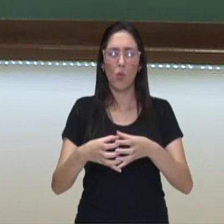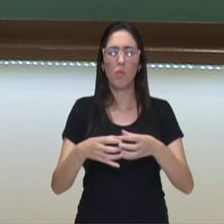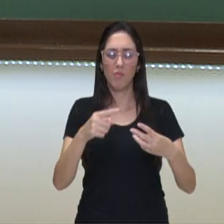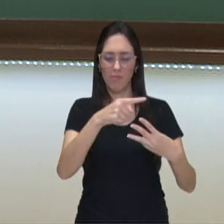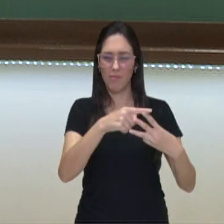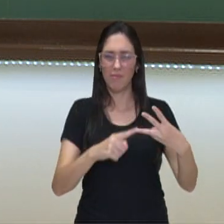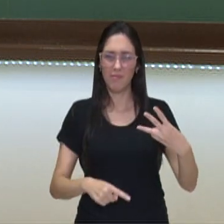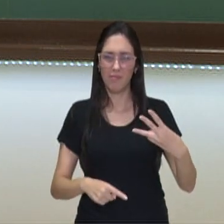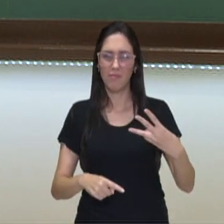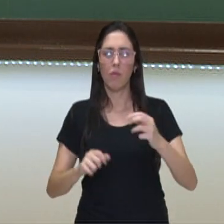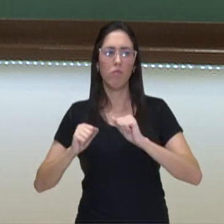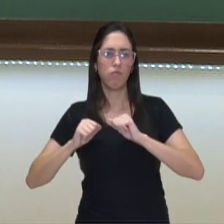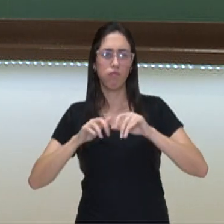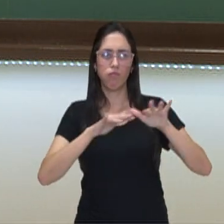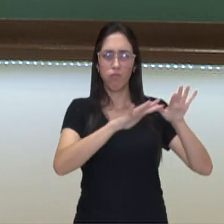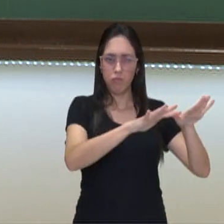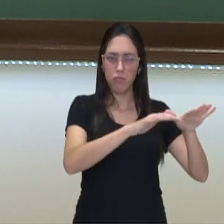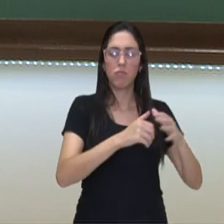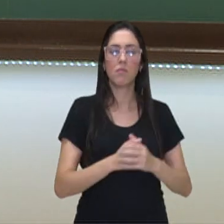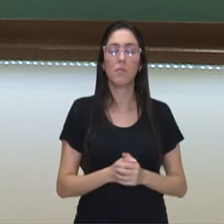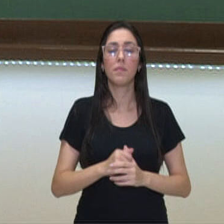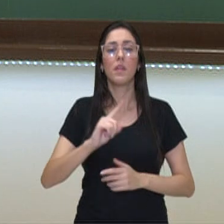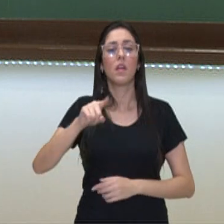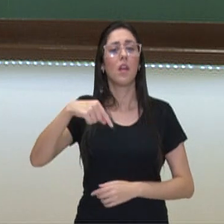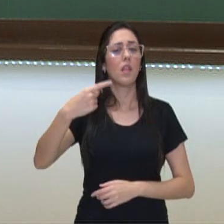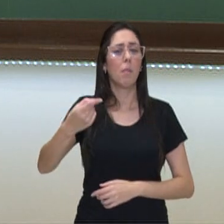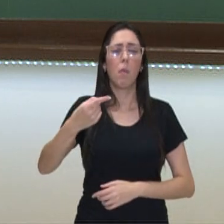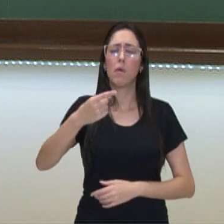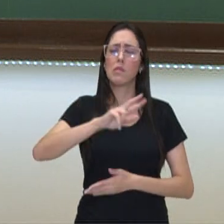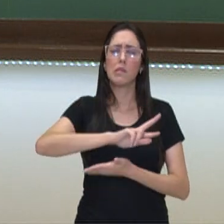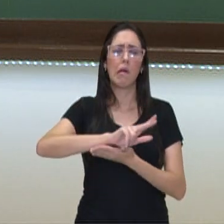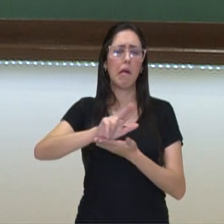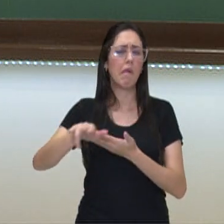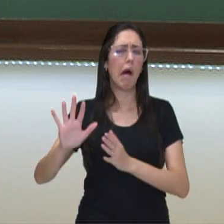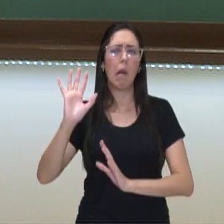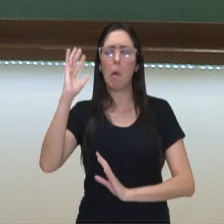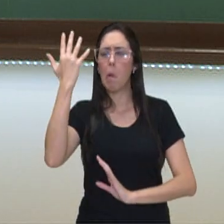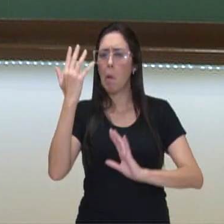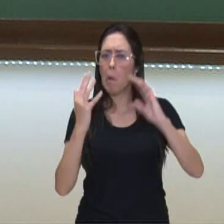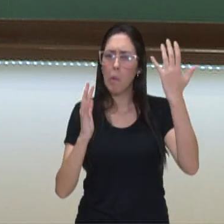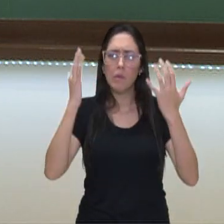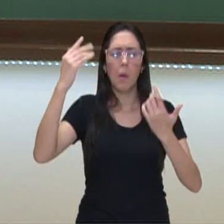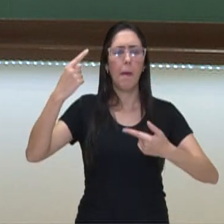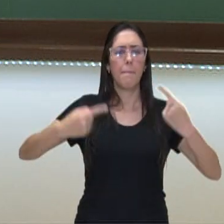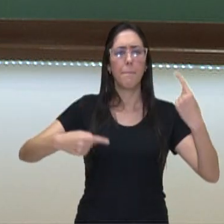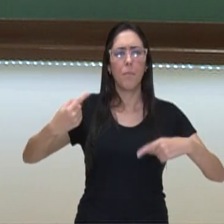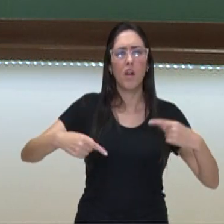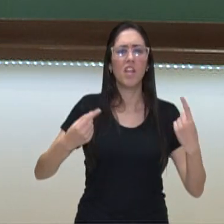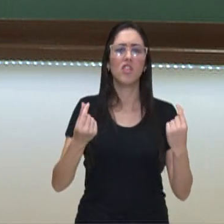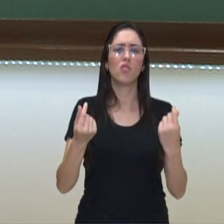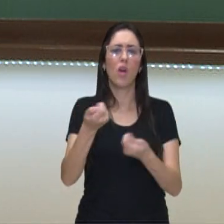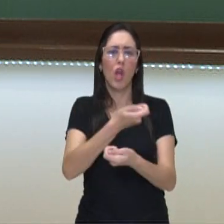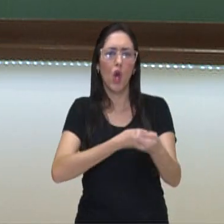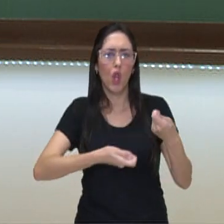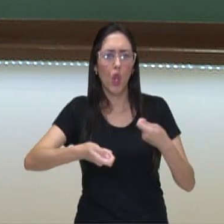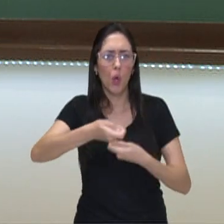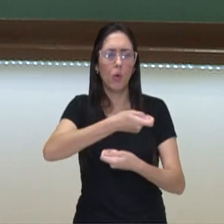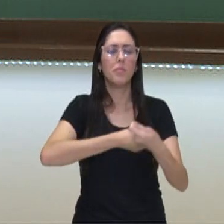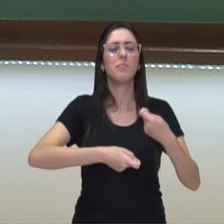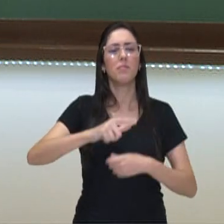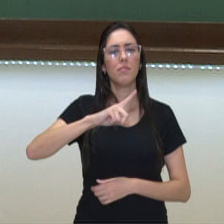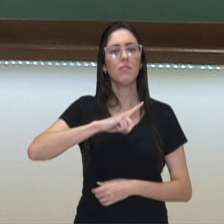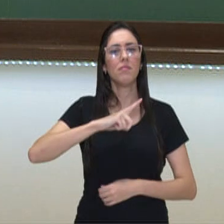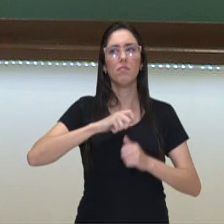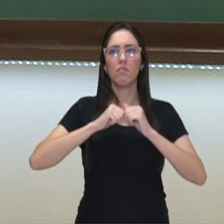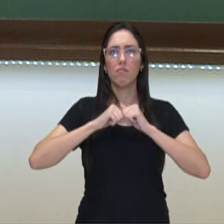na Grã-Bretanha e depois vários eventos políticos, vários eventos econômicos ajudaram com que